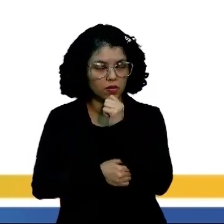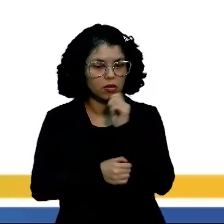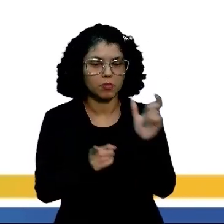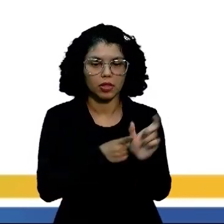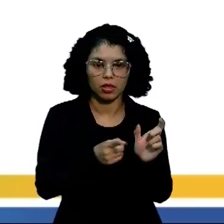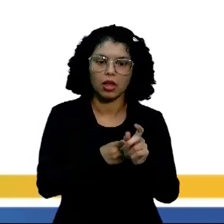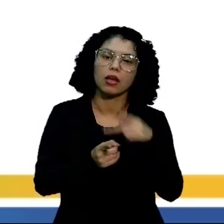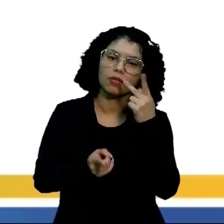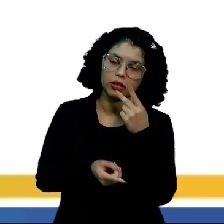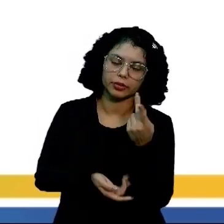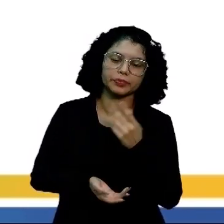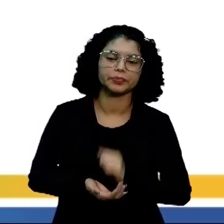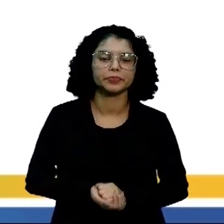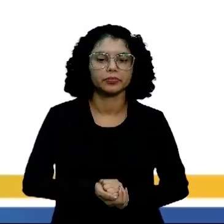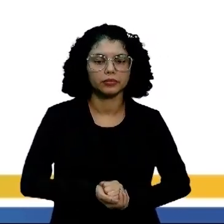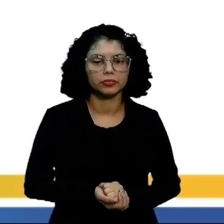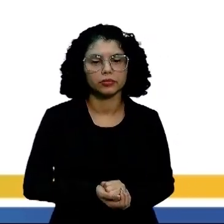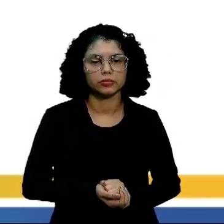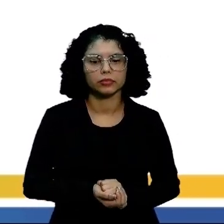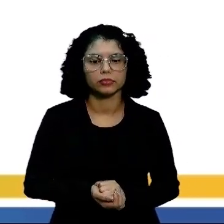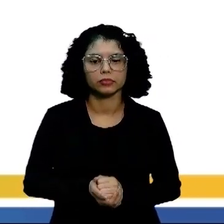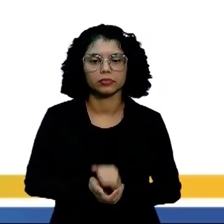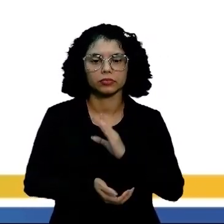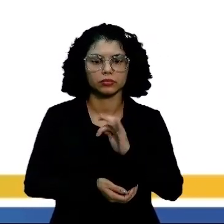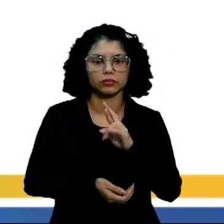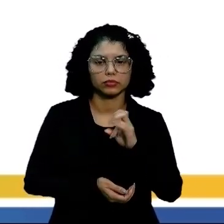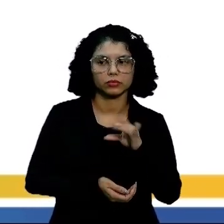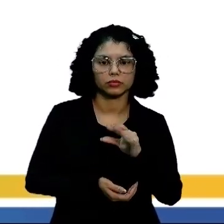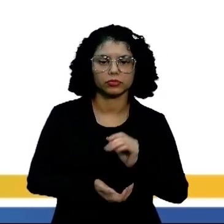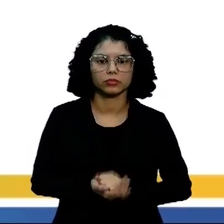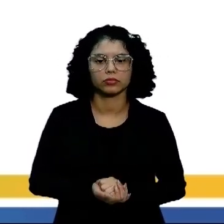falaremos posteriormente, e o